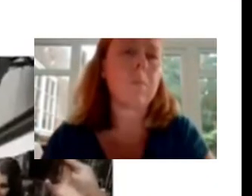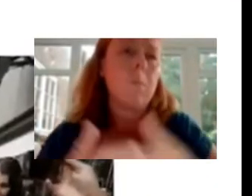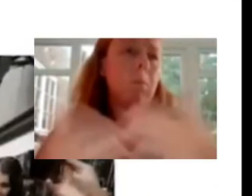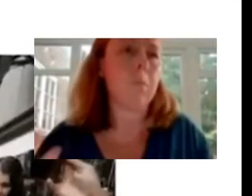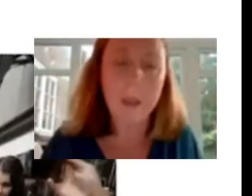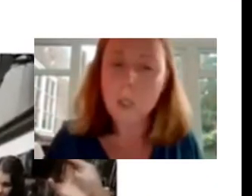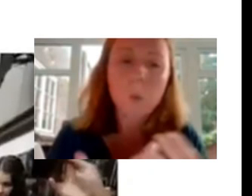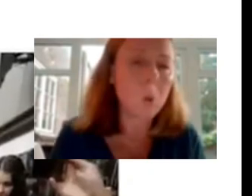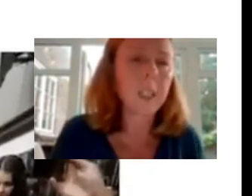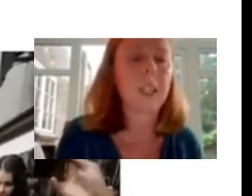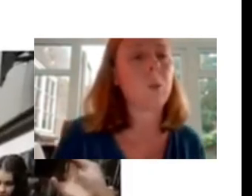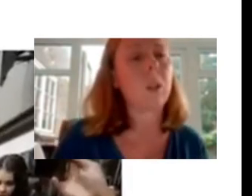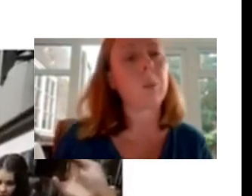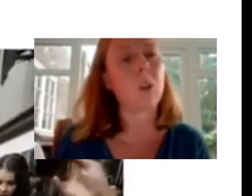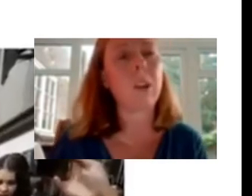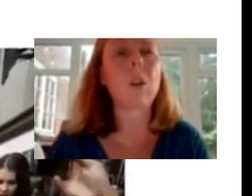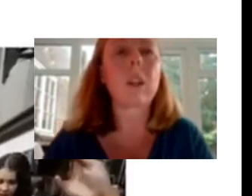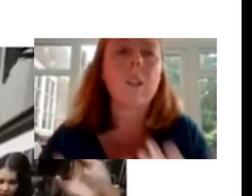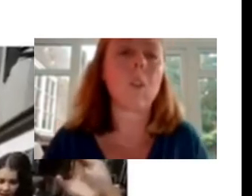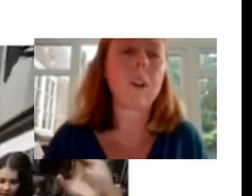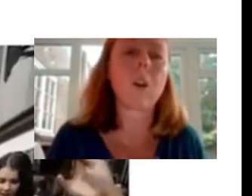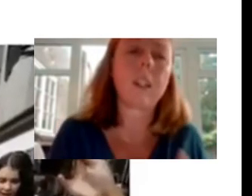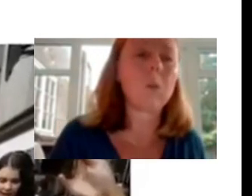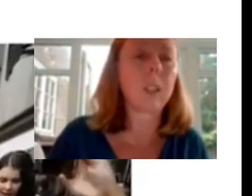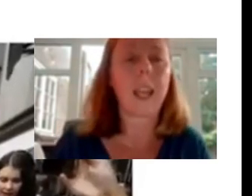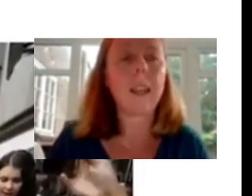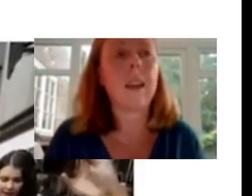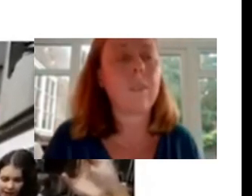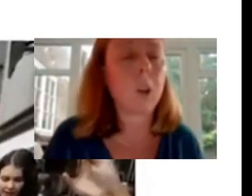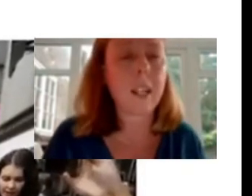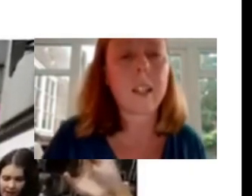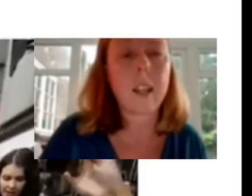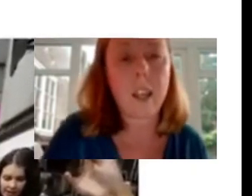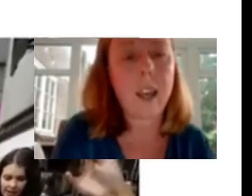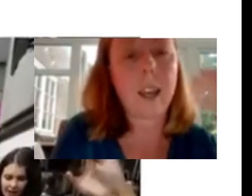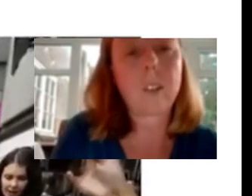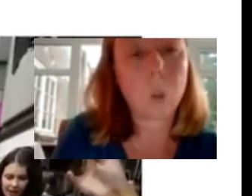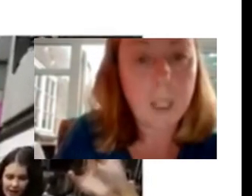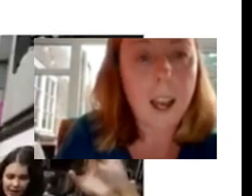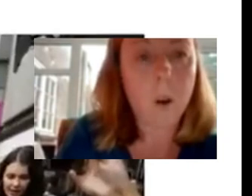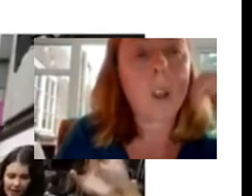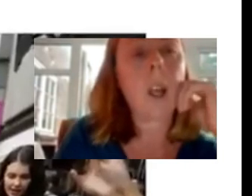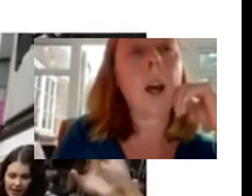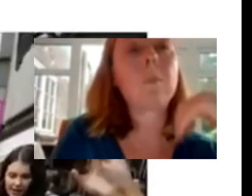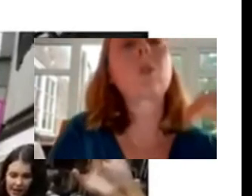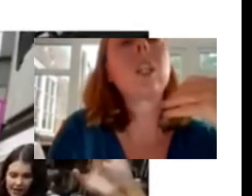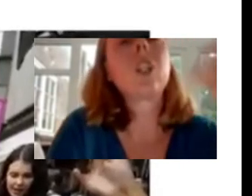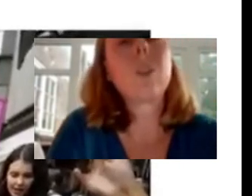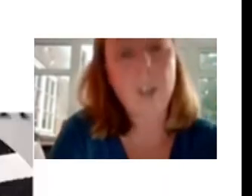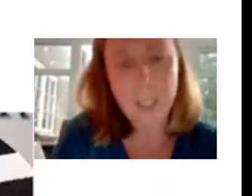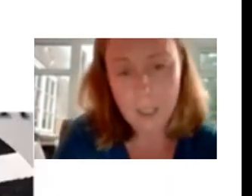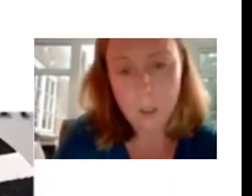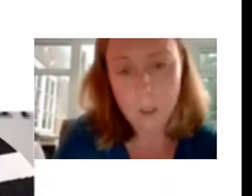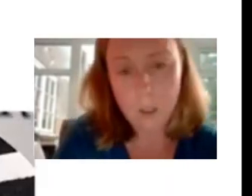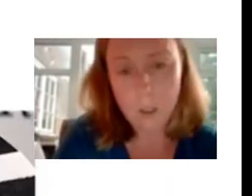sabe, mesmo nunca tendo ido para Nova York, que Nova York não tem floresta tropical. Mas quando a